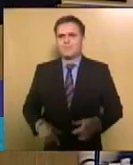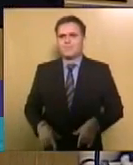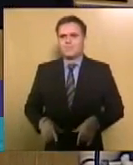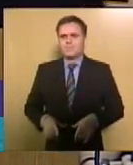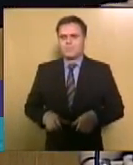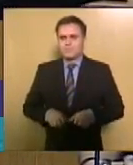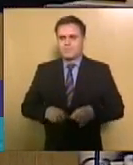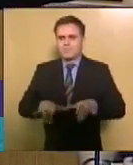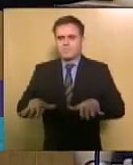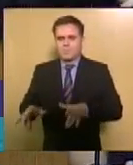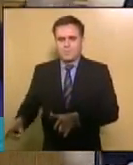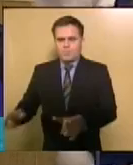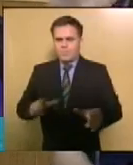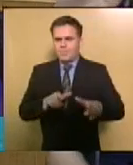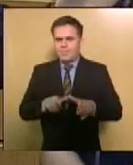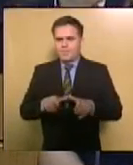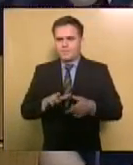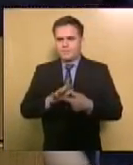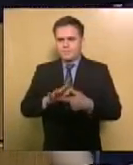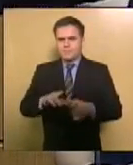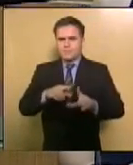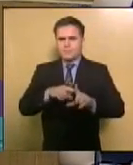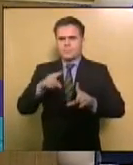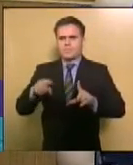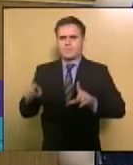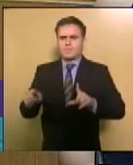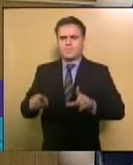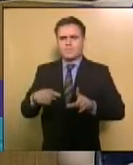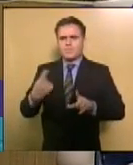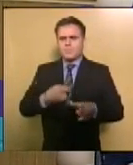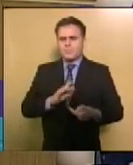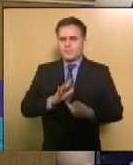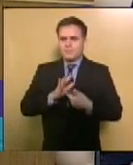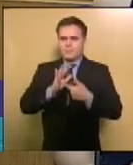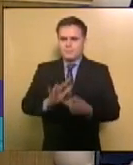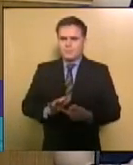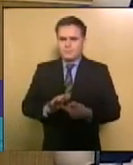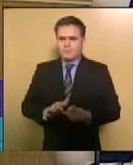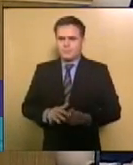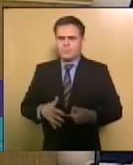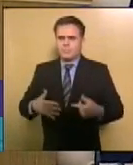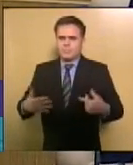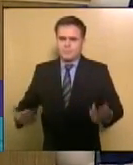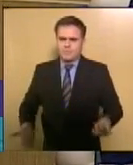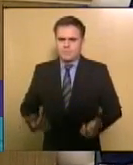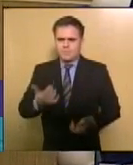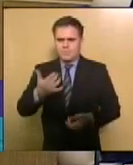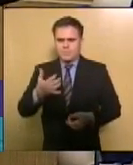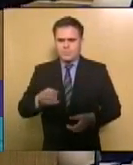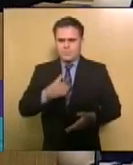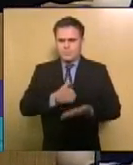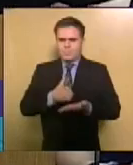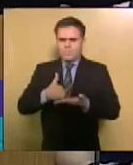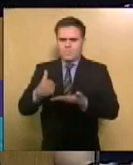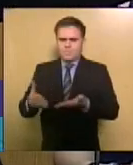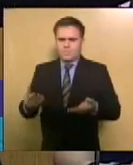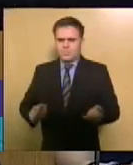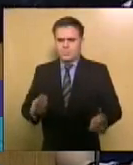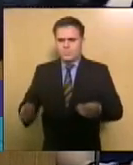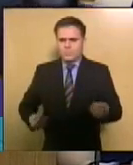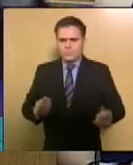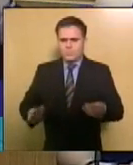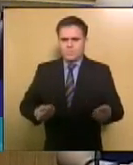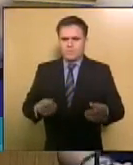dessas probabilidades que esse gráfico tá dizendo vamos olhar naquele última parte ali que são tá dividid em 10 partes o e horizontal que